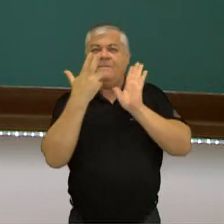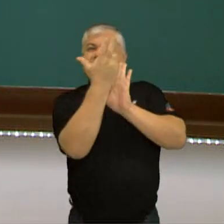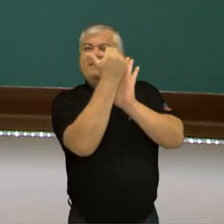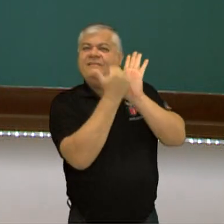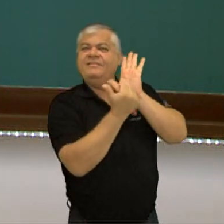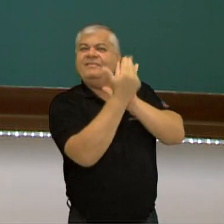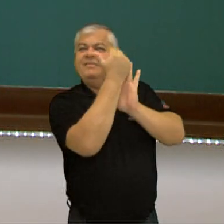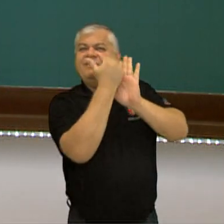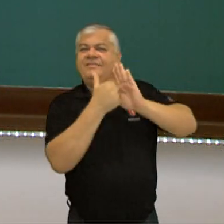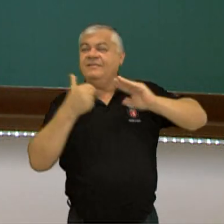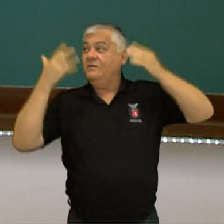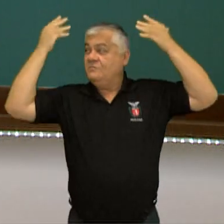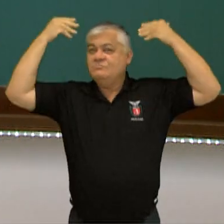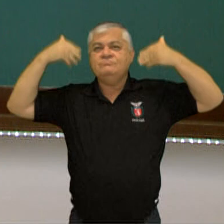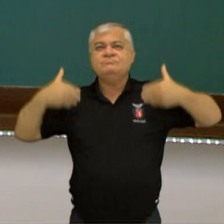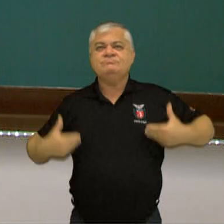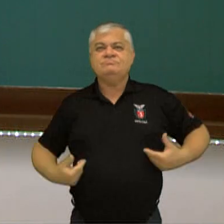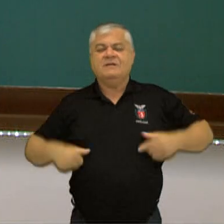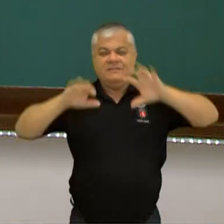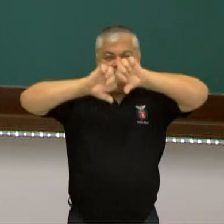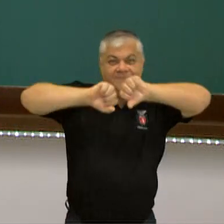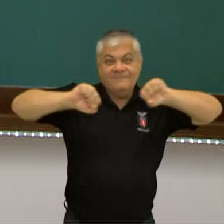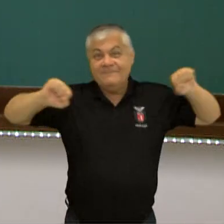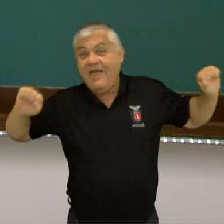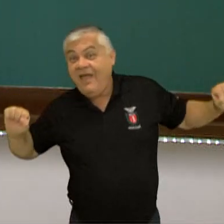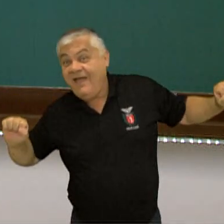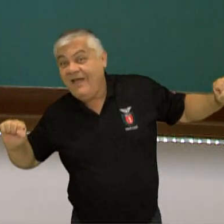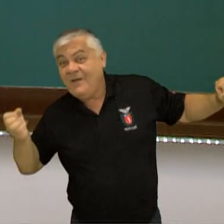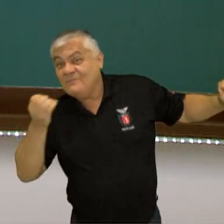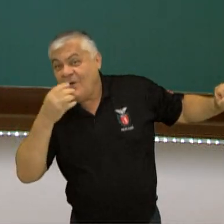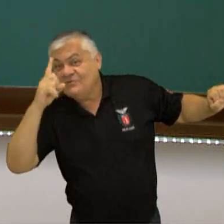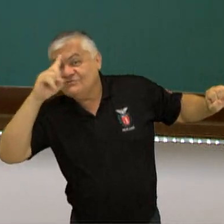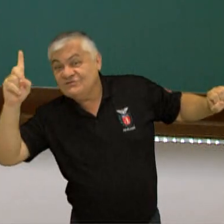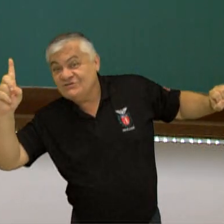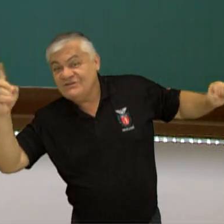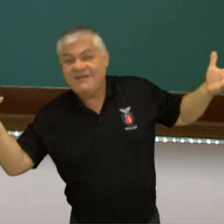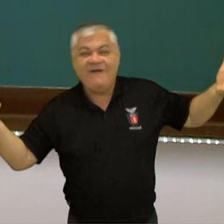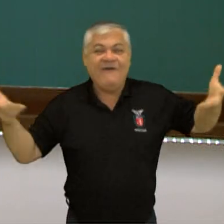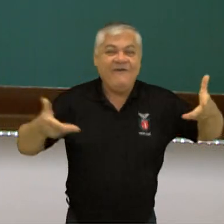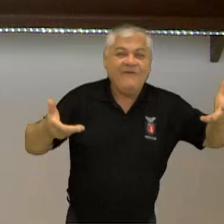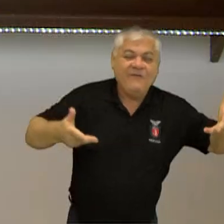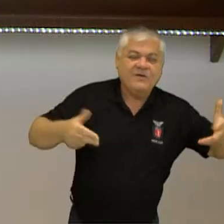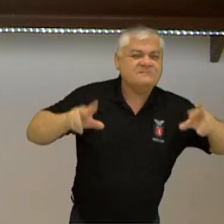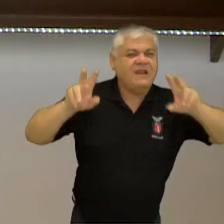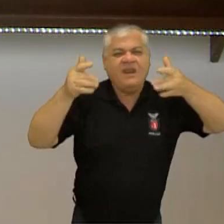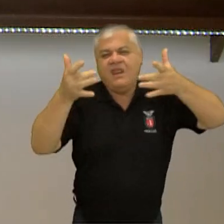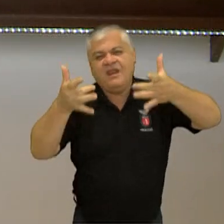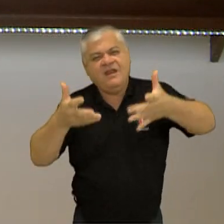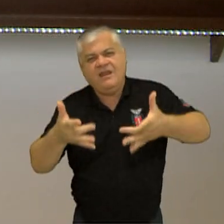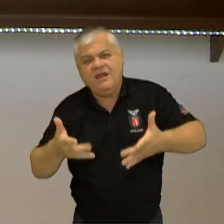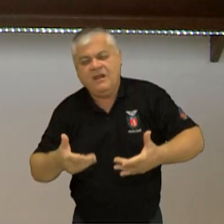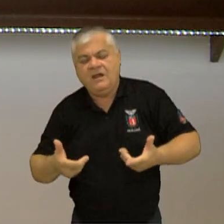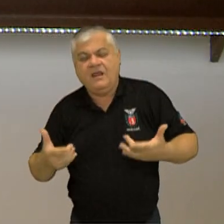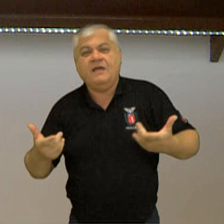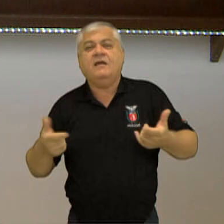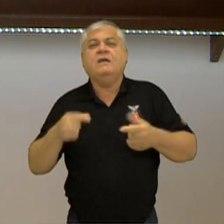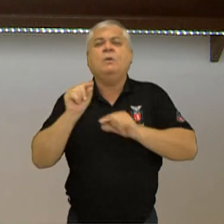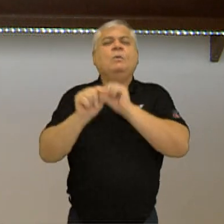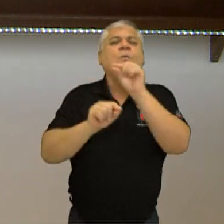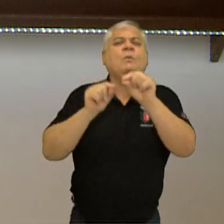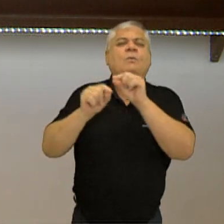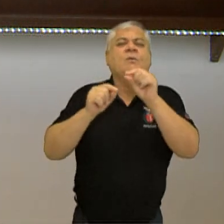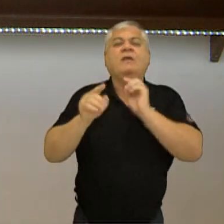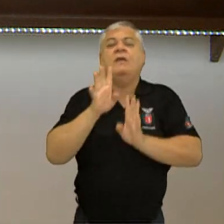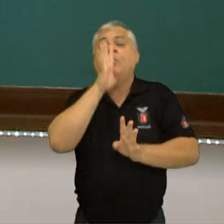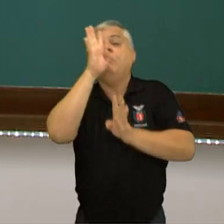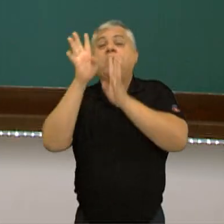tela pintada. Eu chegava, bem-vindos, bom dia, hoje nós vamos falar... Tá? Aí buscava, por que, que tinha improviso?